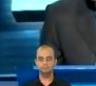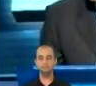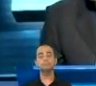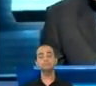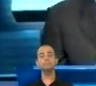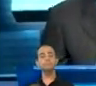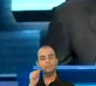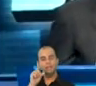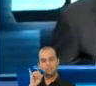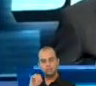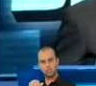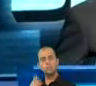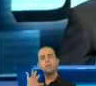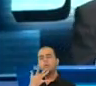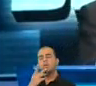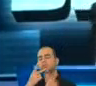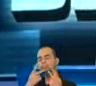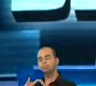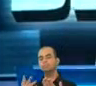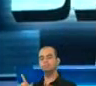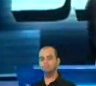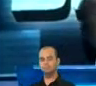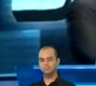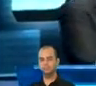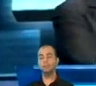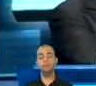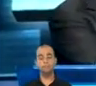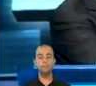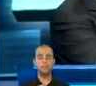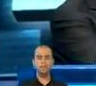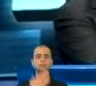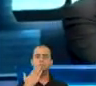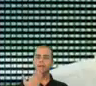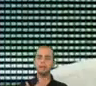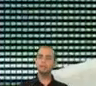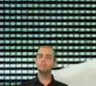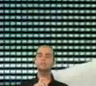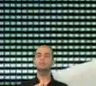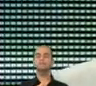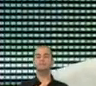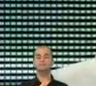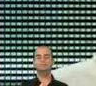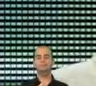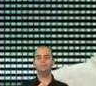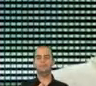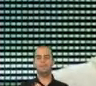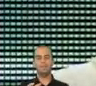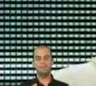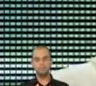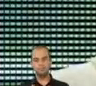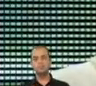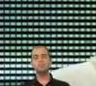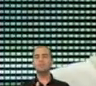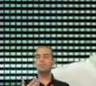Paulo. Candidata Dilma Rousseff tem 1 minuto para a tréplica. Olha, eu considero